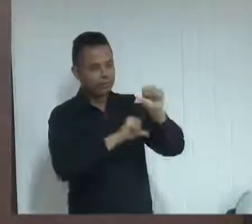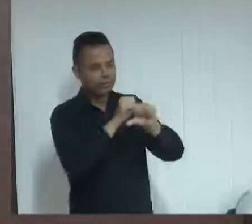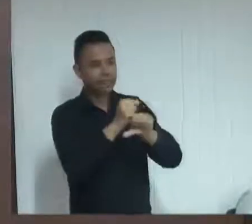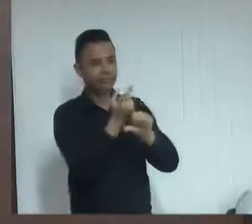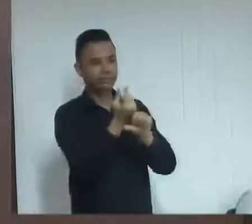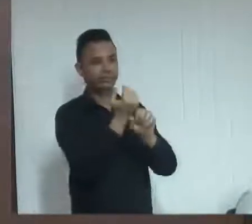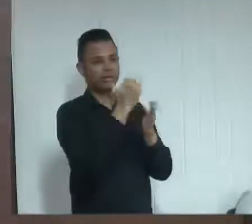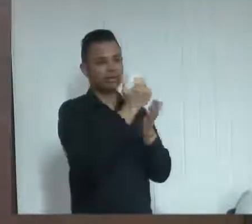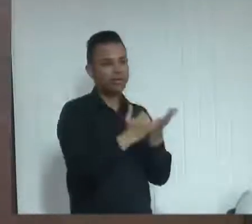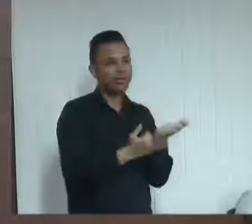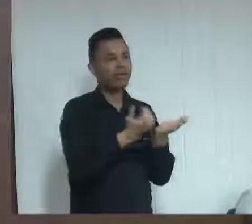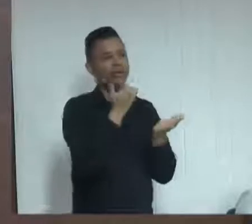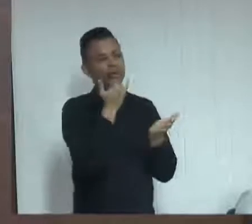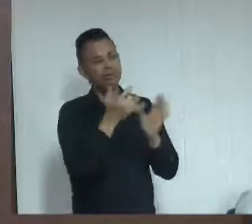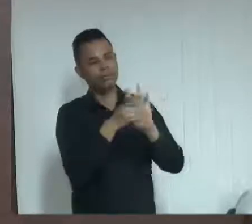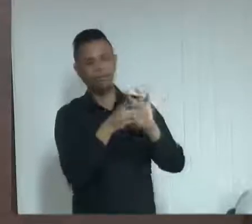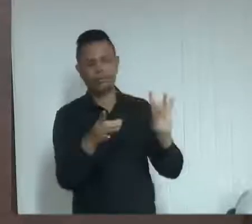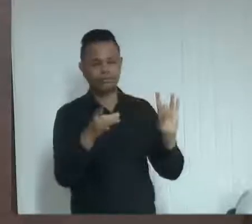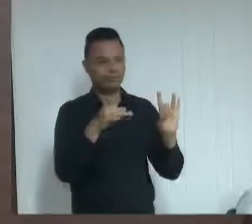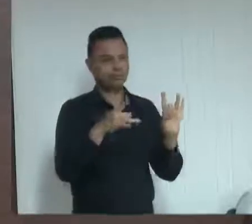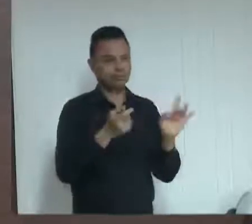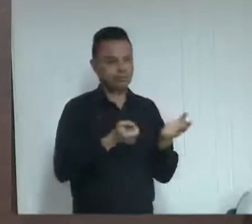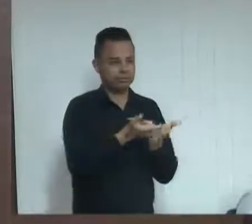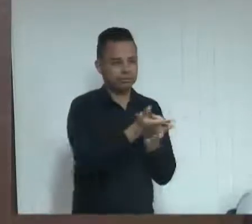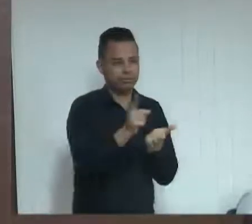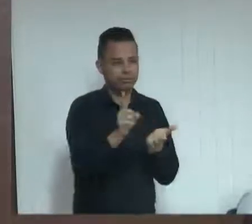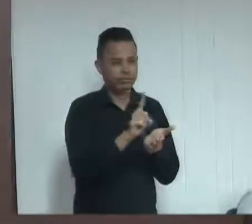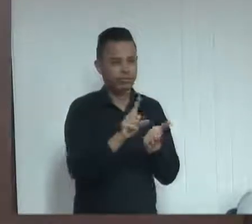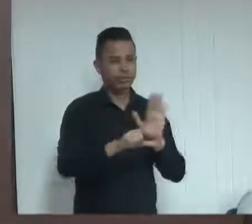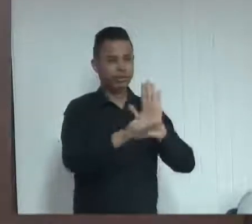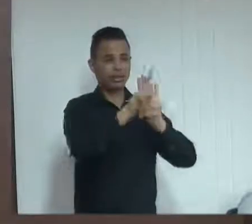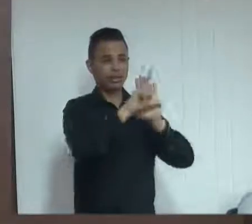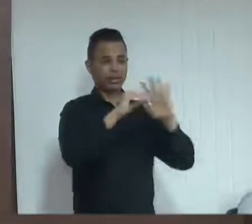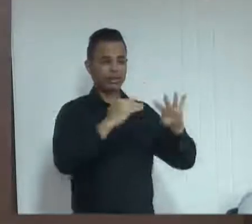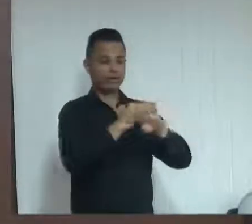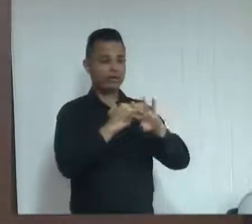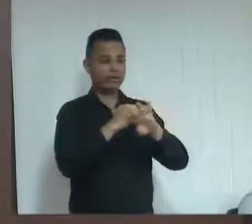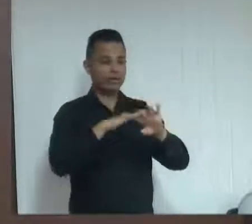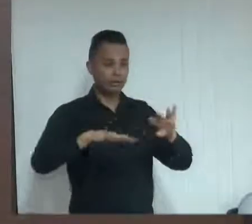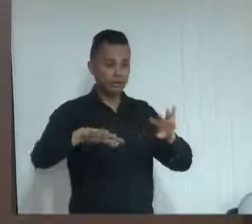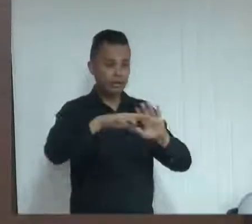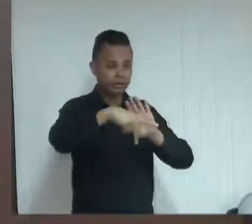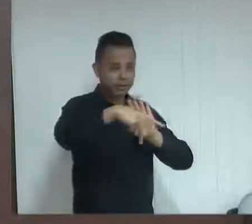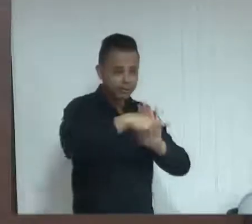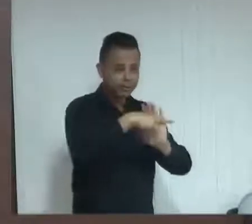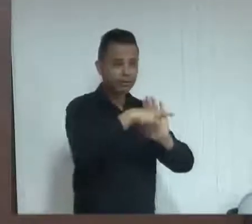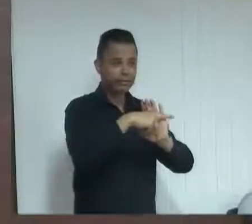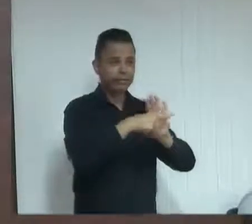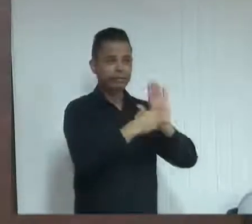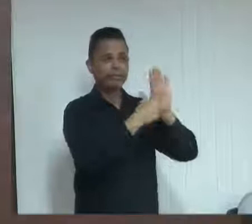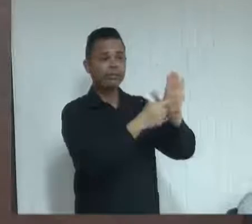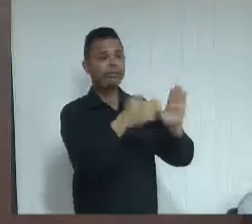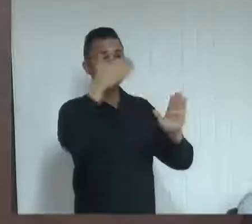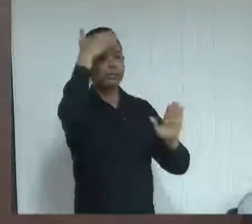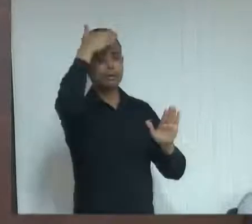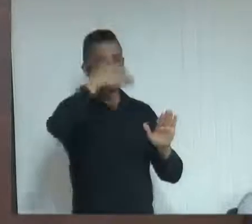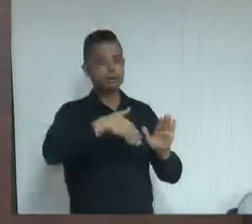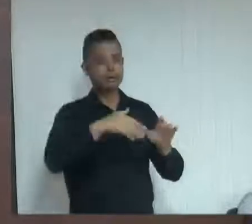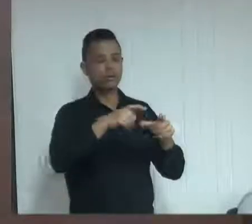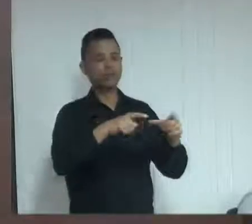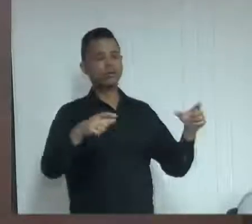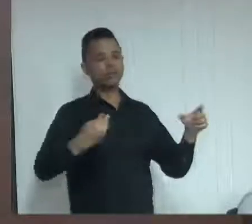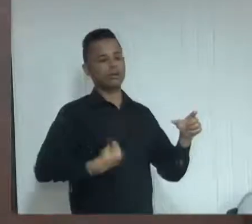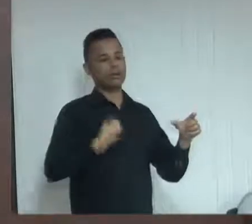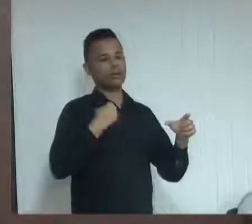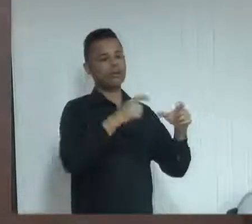remissão de dívida, etc., a lei orgânica indica, e demonstrei isso, que deveria ser um quórum de